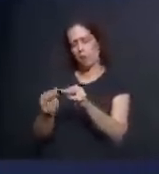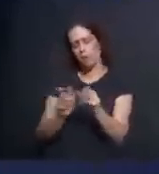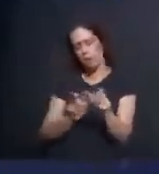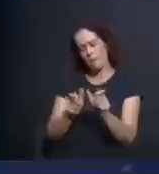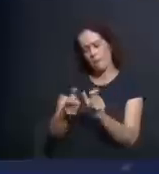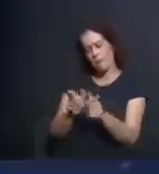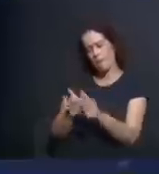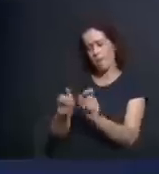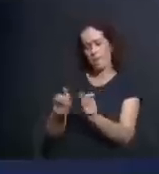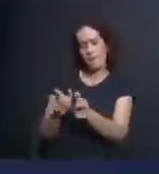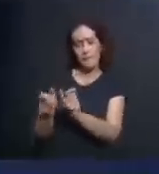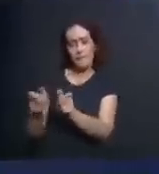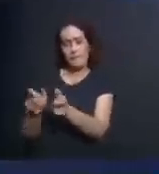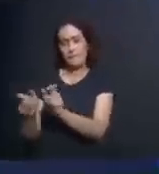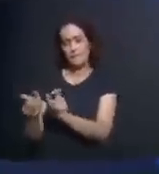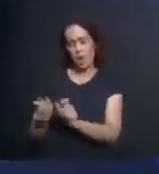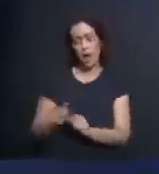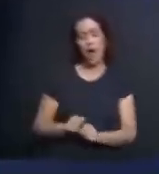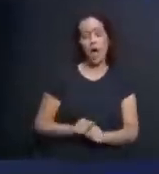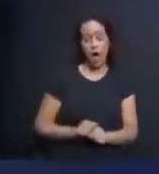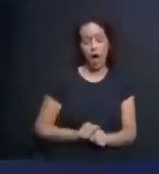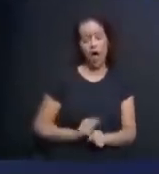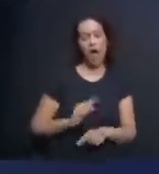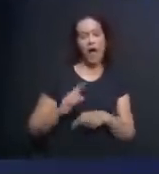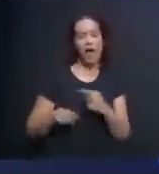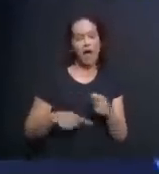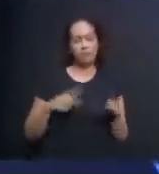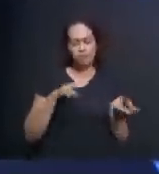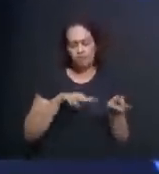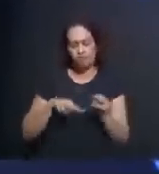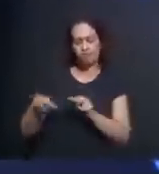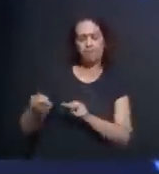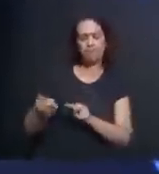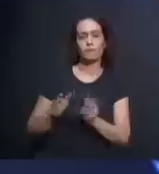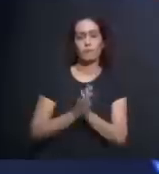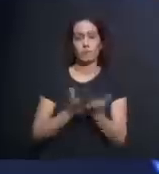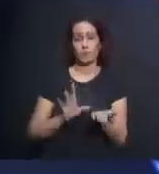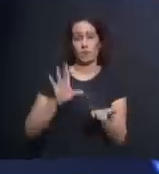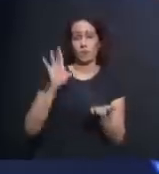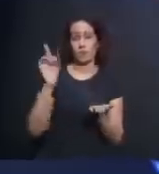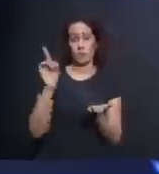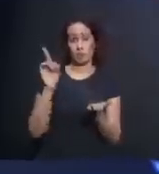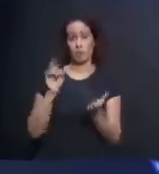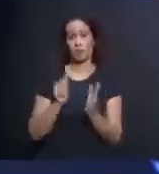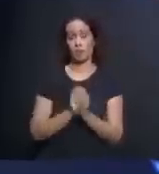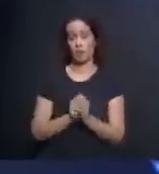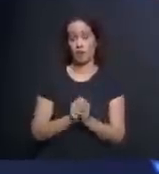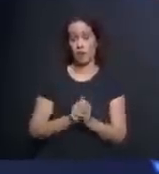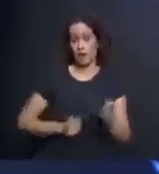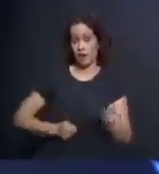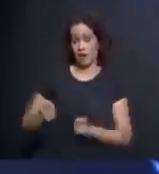Sabe o que eu acho louco nesse texto? Que tudo na Bíblia fala com a gente, o nome de Saulo é o último.